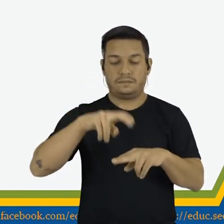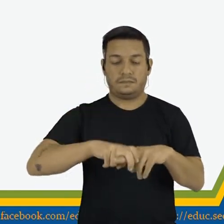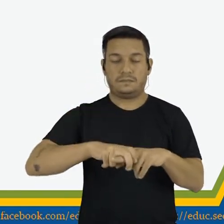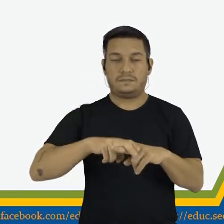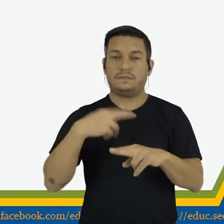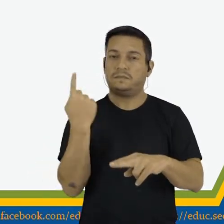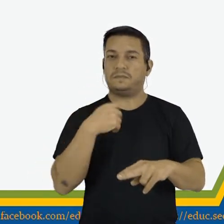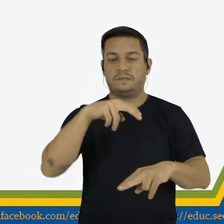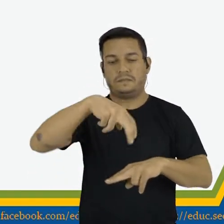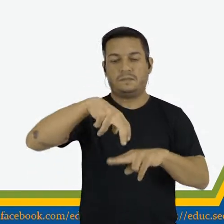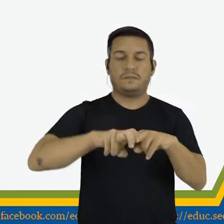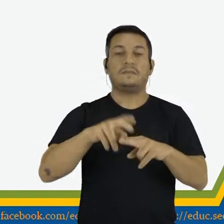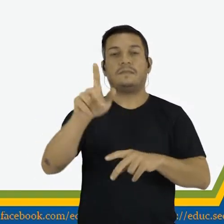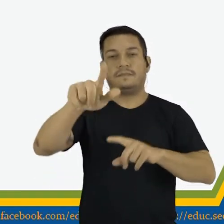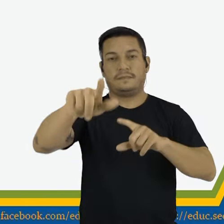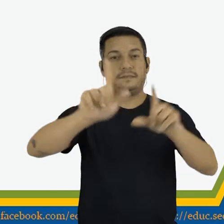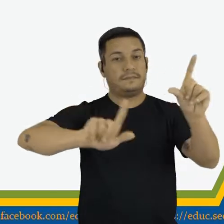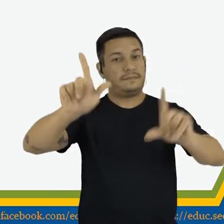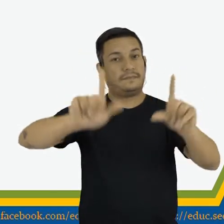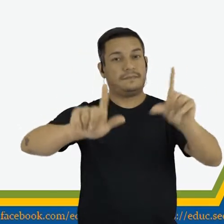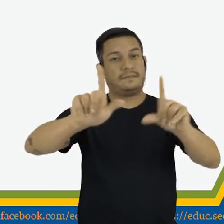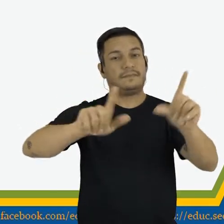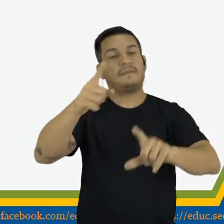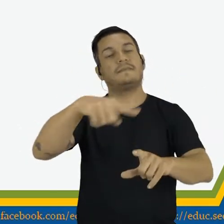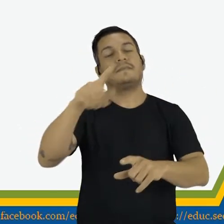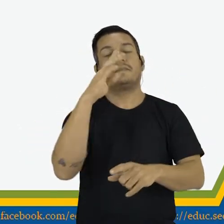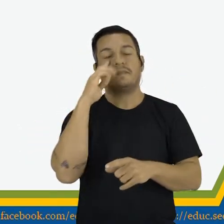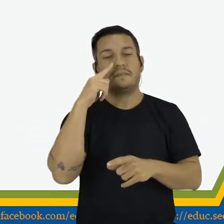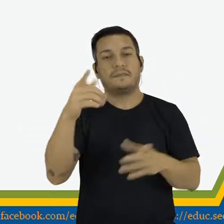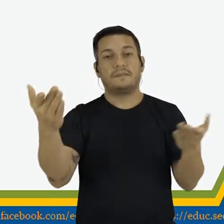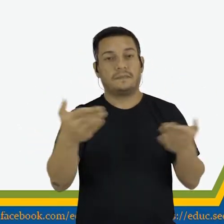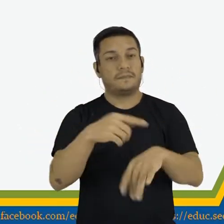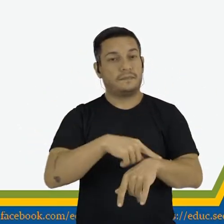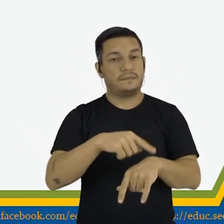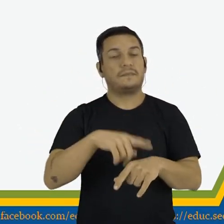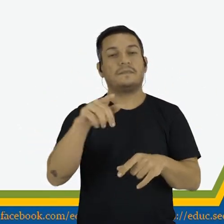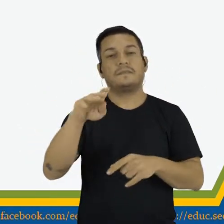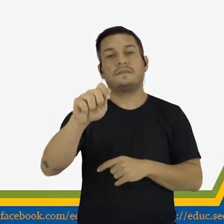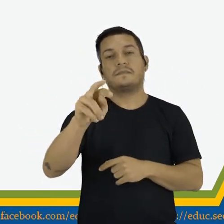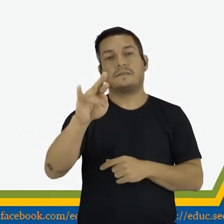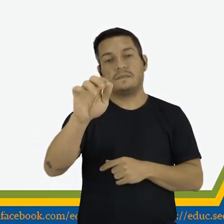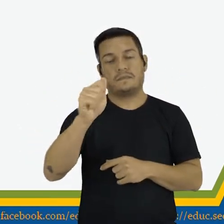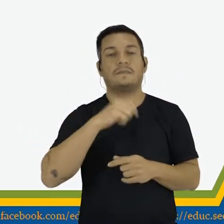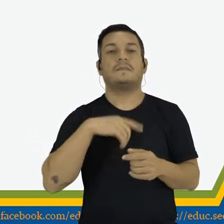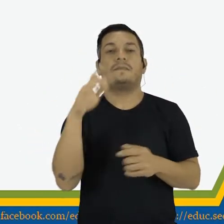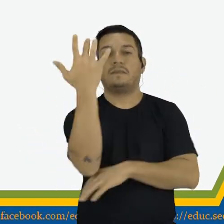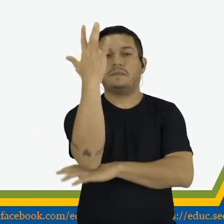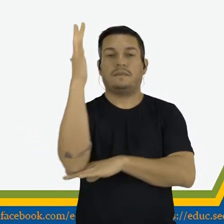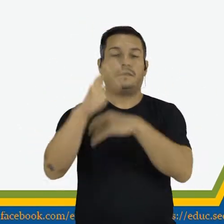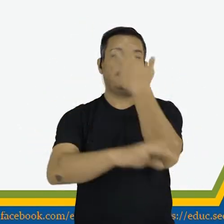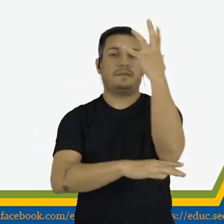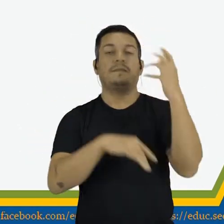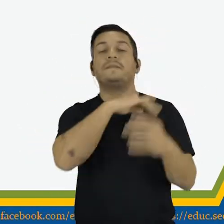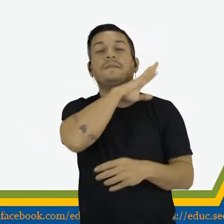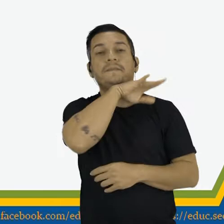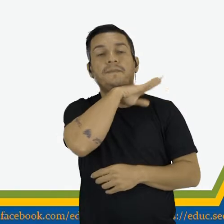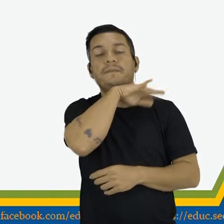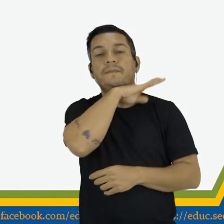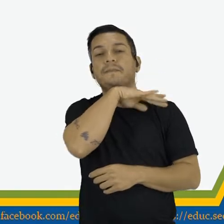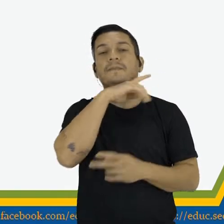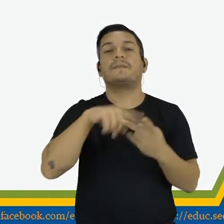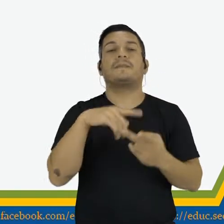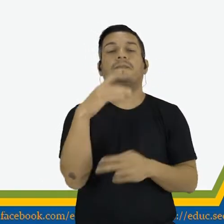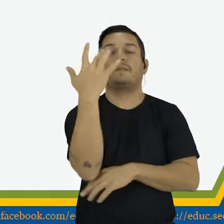sentamos. A TV que você está assistindo nesse momento é matéria. As árvores, os animais,